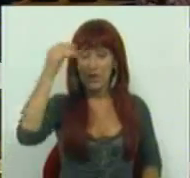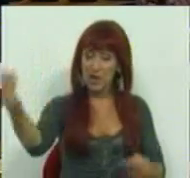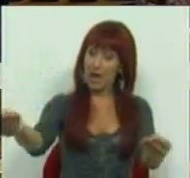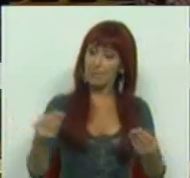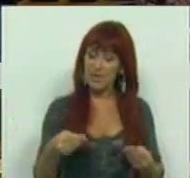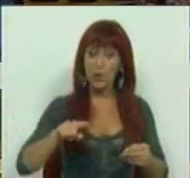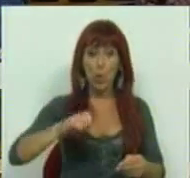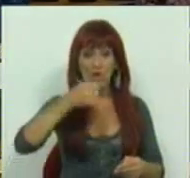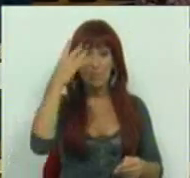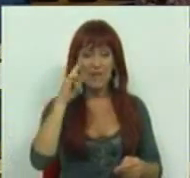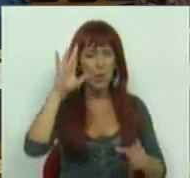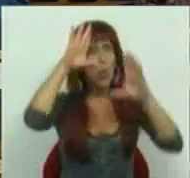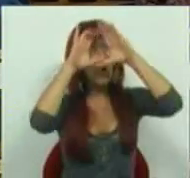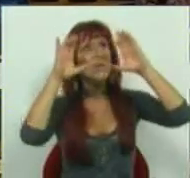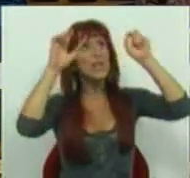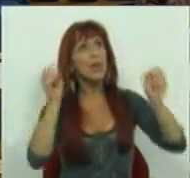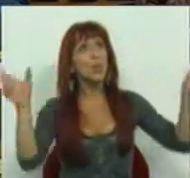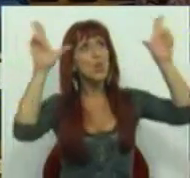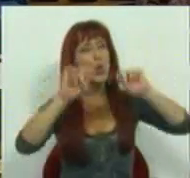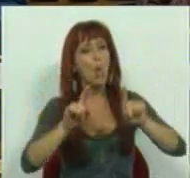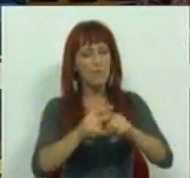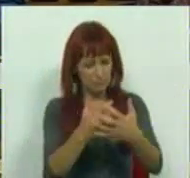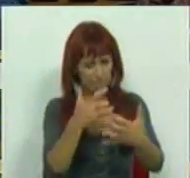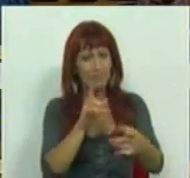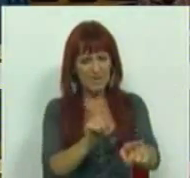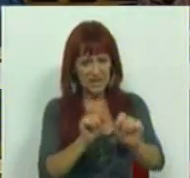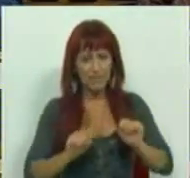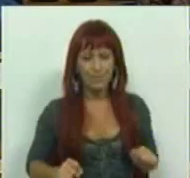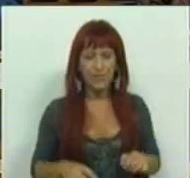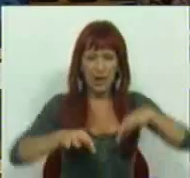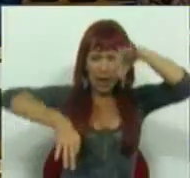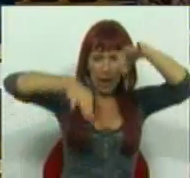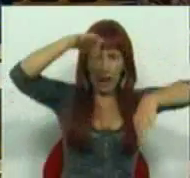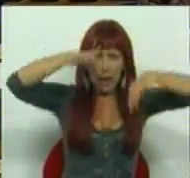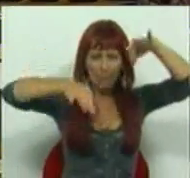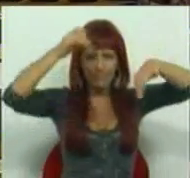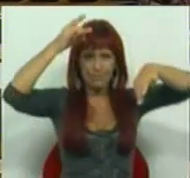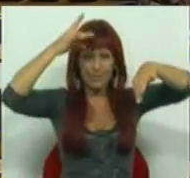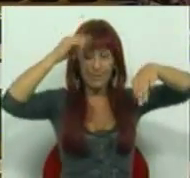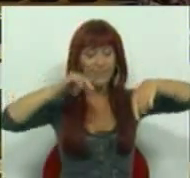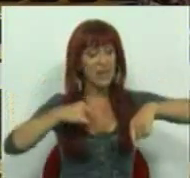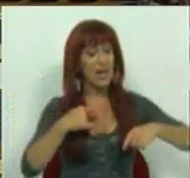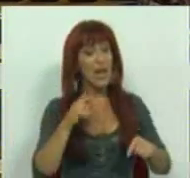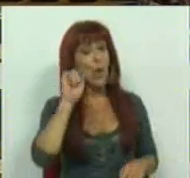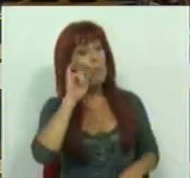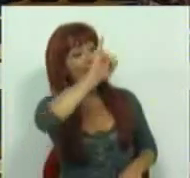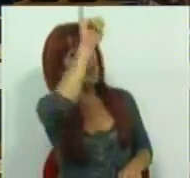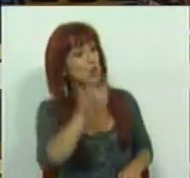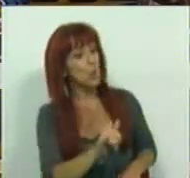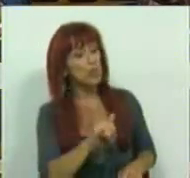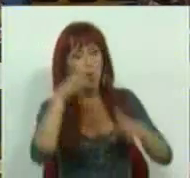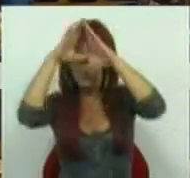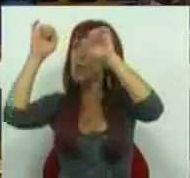apresentou hoje de manhã um conceito novo que deve ser destacado: malabarices. Ele é o padrasto, o